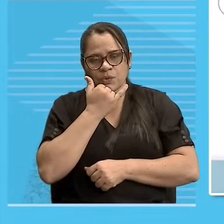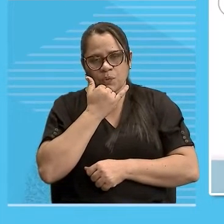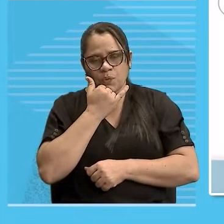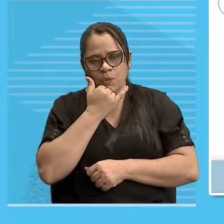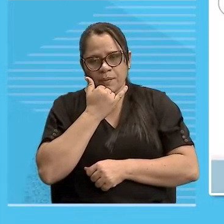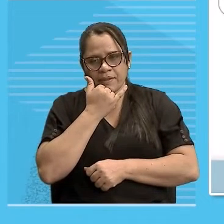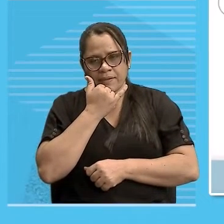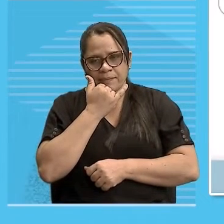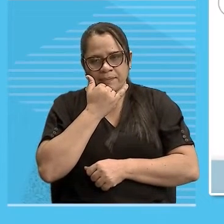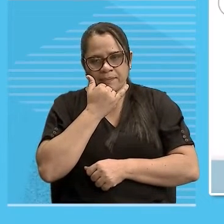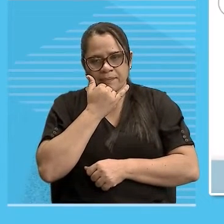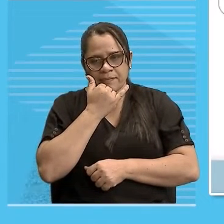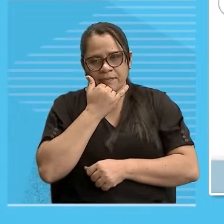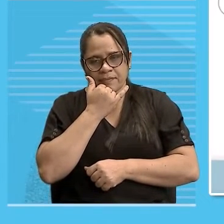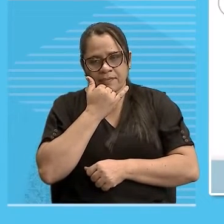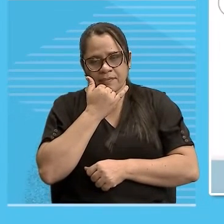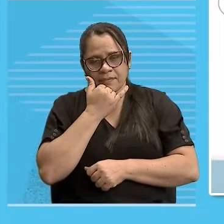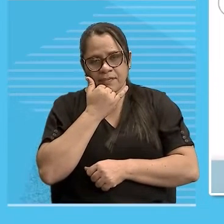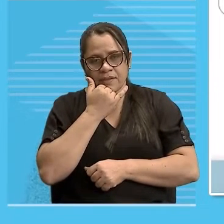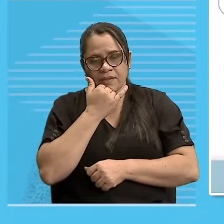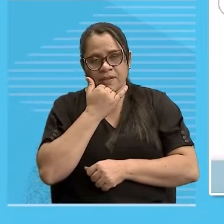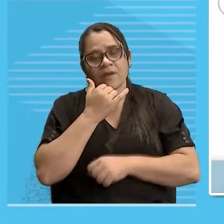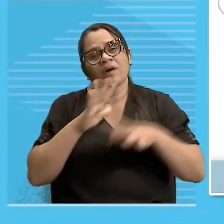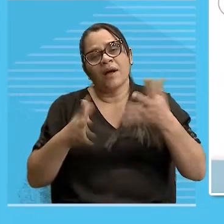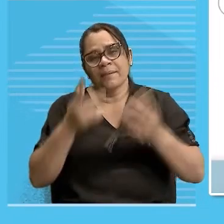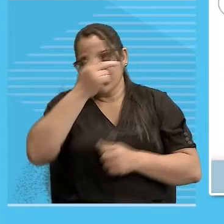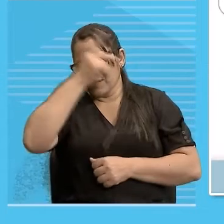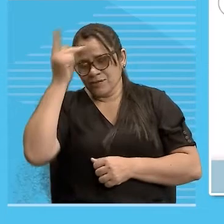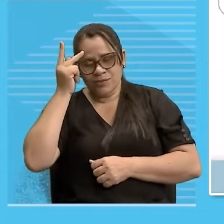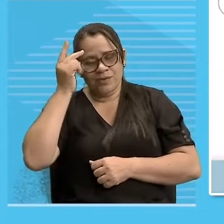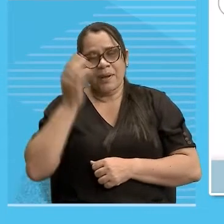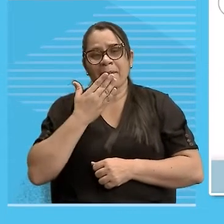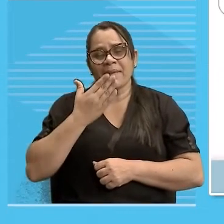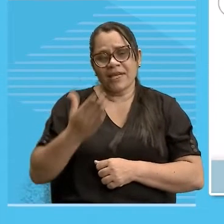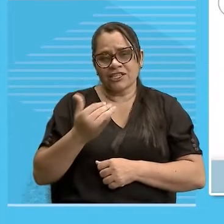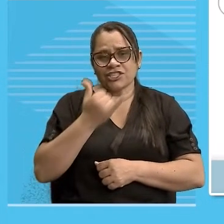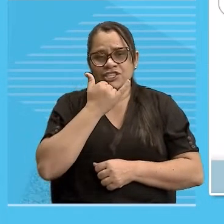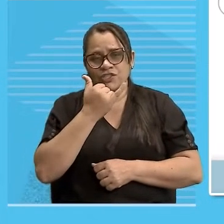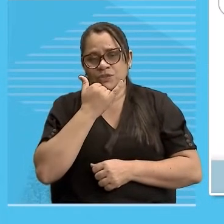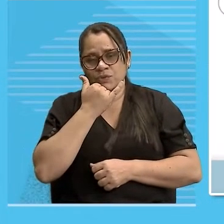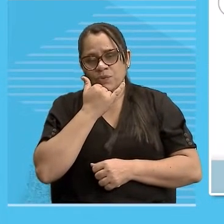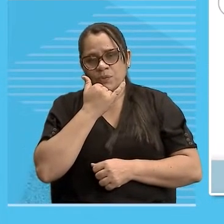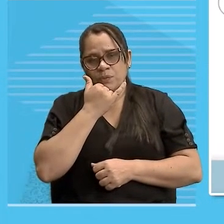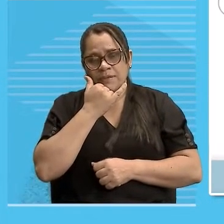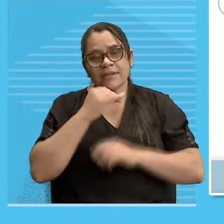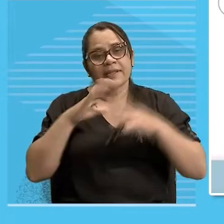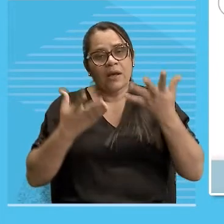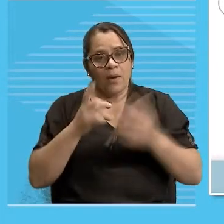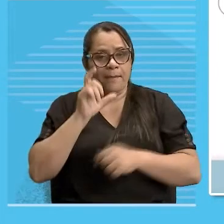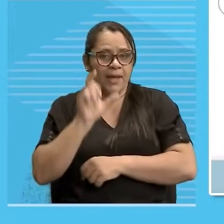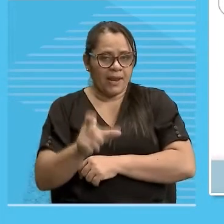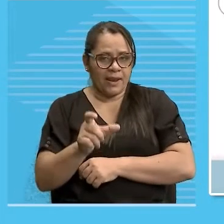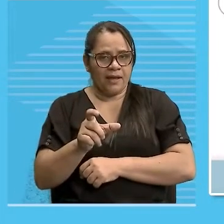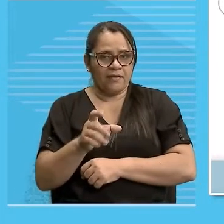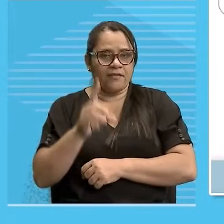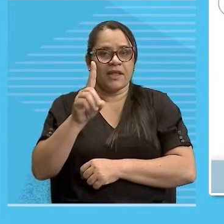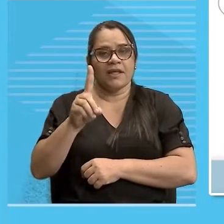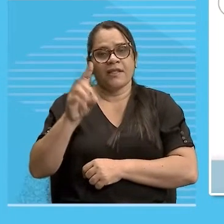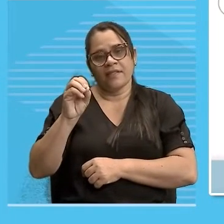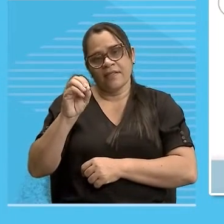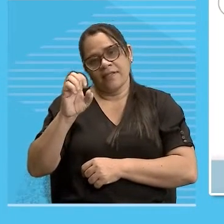Desculpa mesmo. Maneira de se redimir com o outro. Perdão, opa, foi mal. Ou então a própria palavra desculpa mesmo.